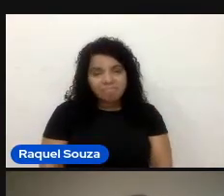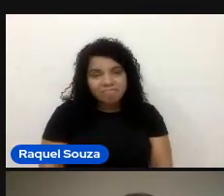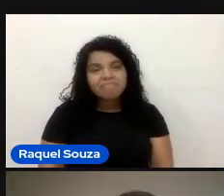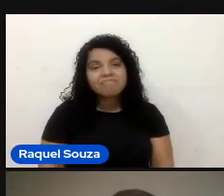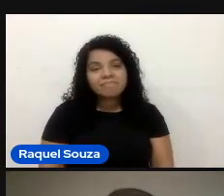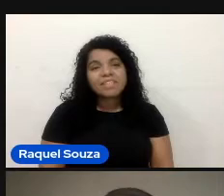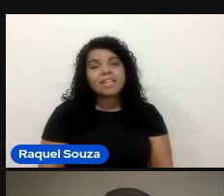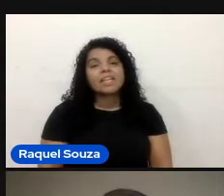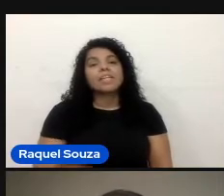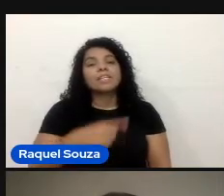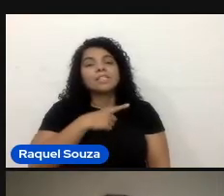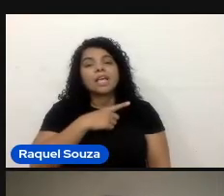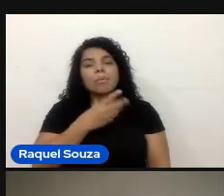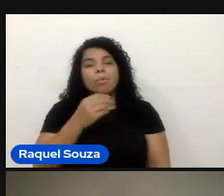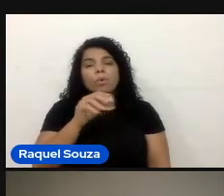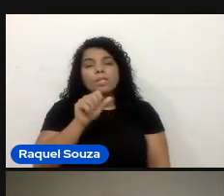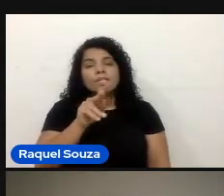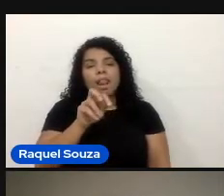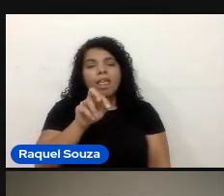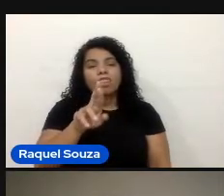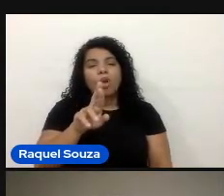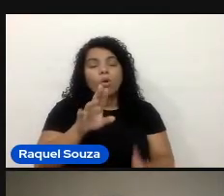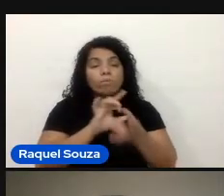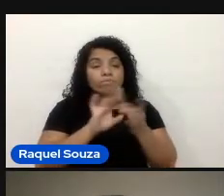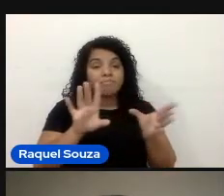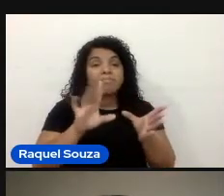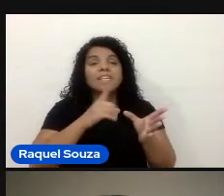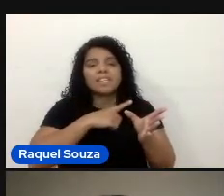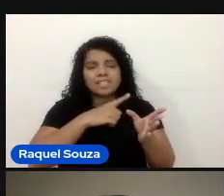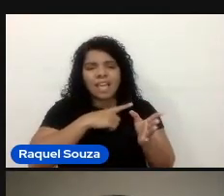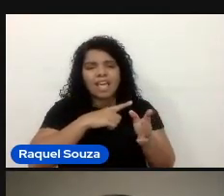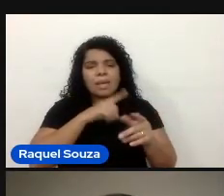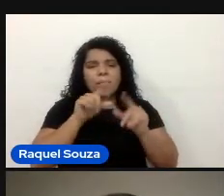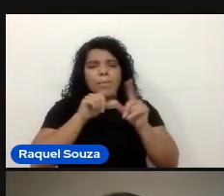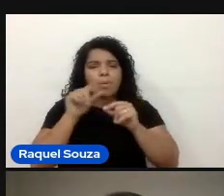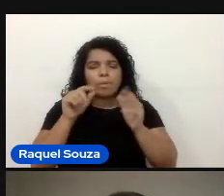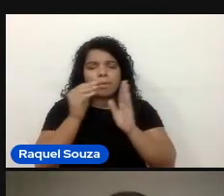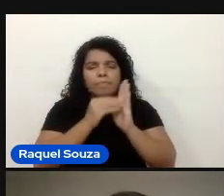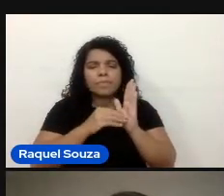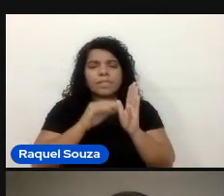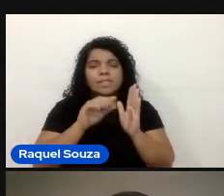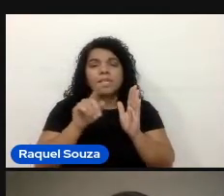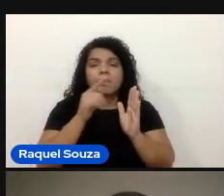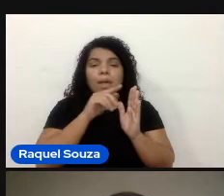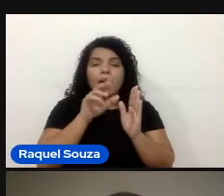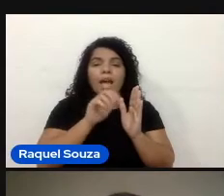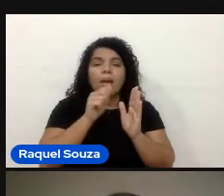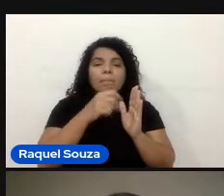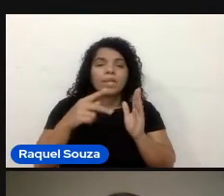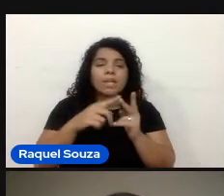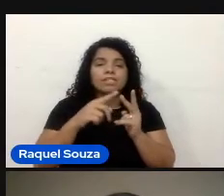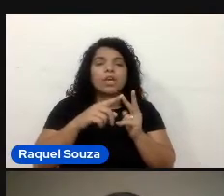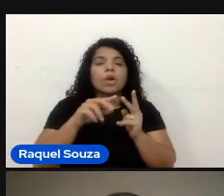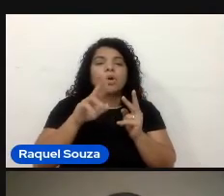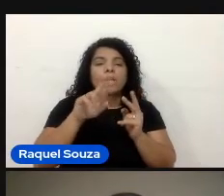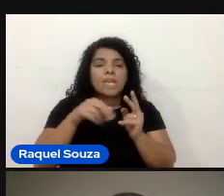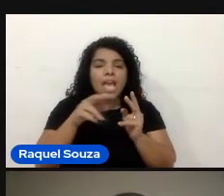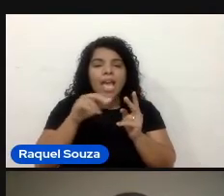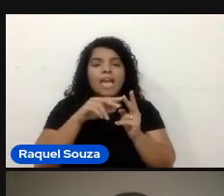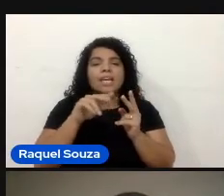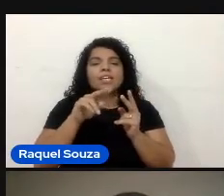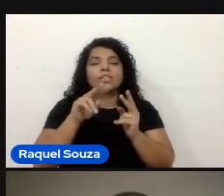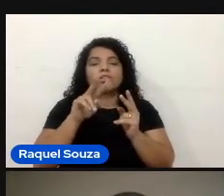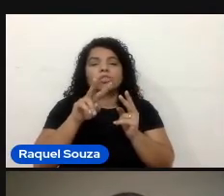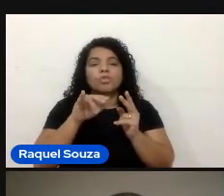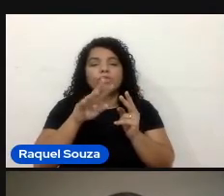seletores disponíveis, inclusive seletores para aplicações de React ou Vue, também suporte a Shadow DOM, se você for